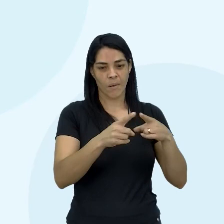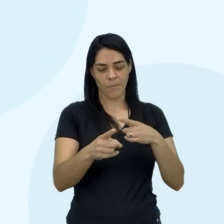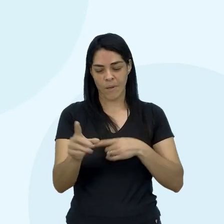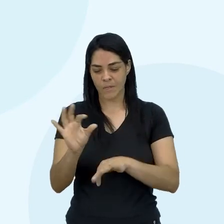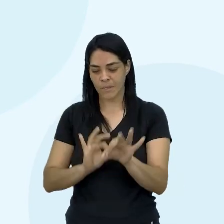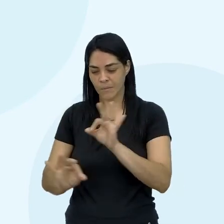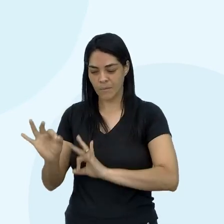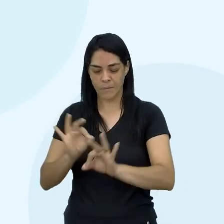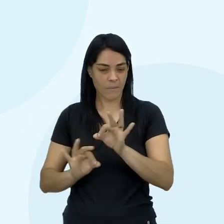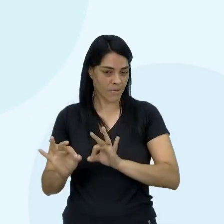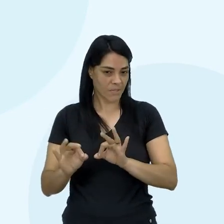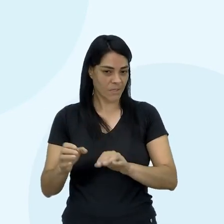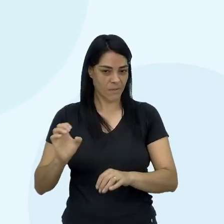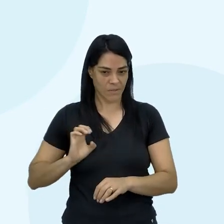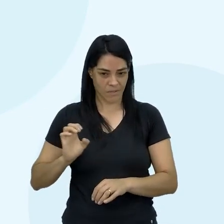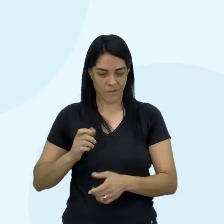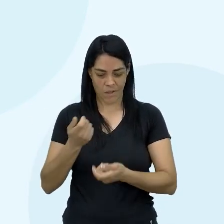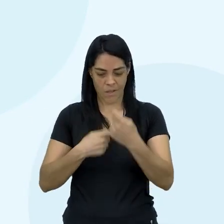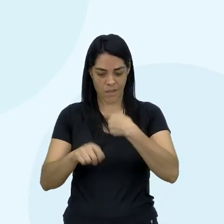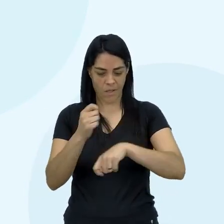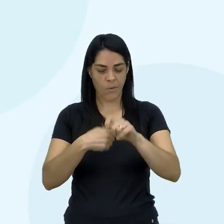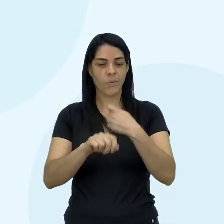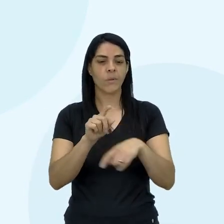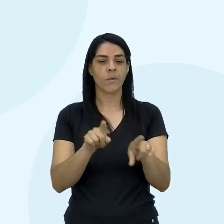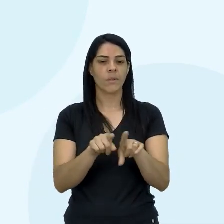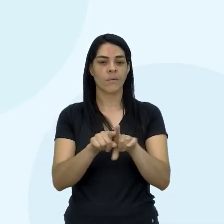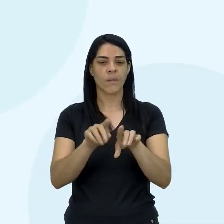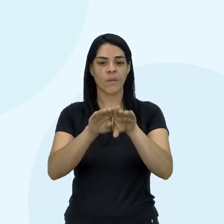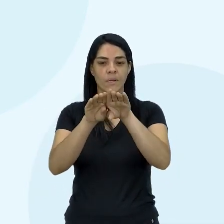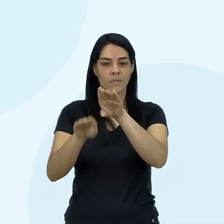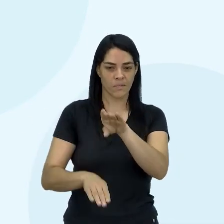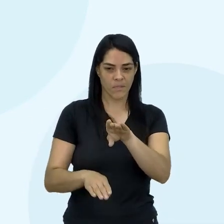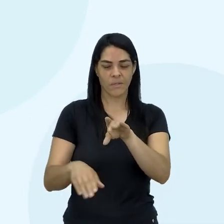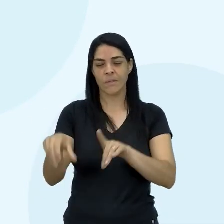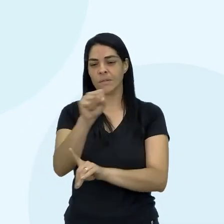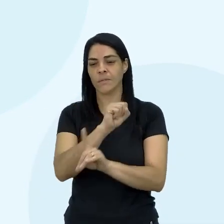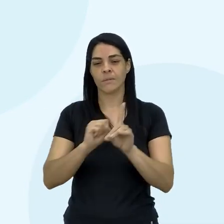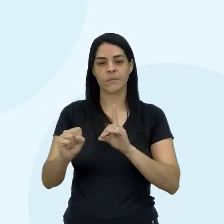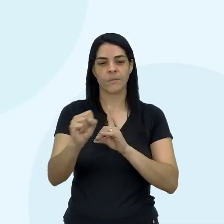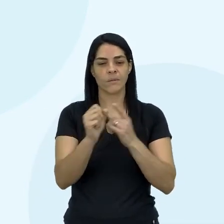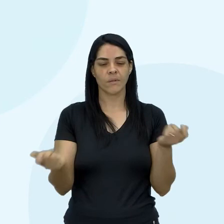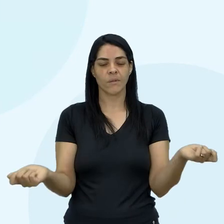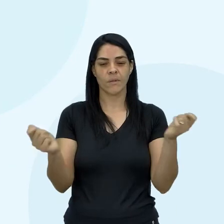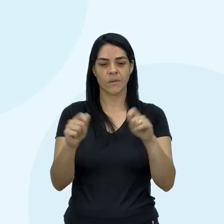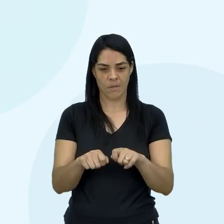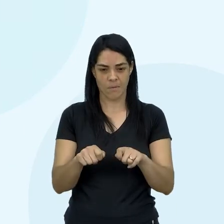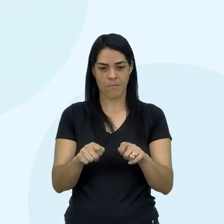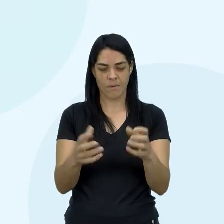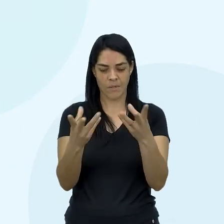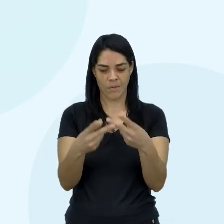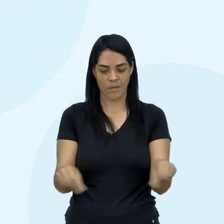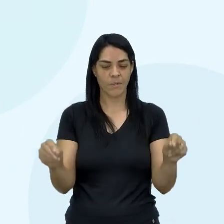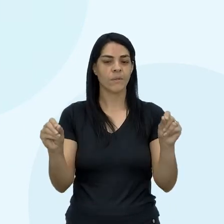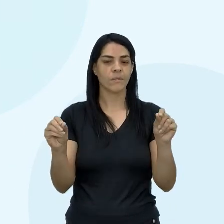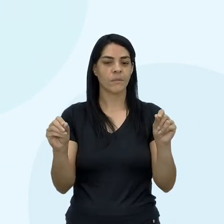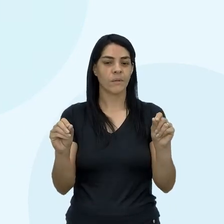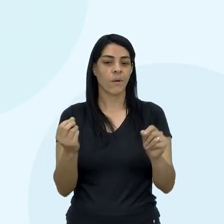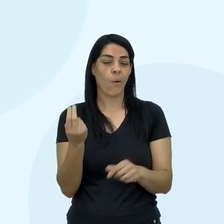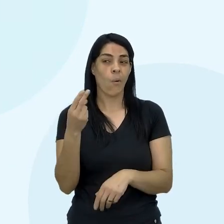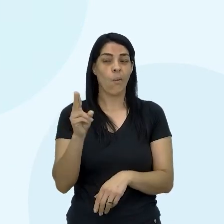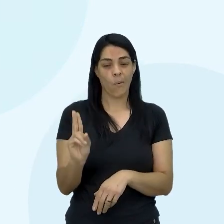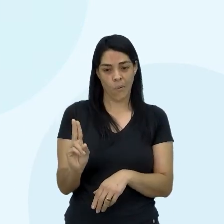da riqueza e da economia, as desigualdades sociais possam ser sanadas ou, pelo